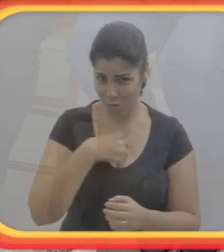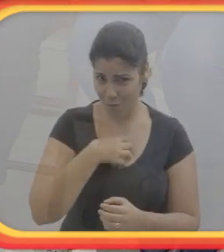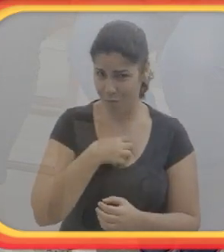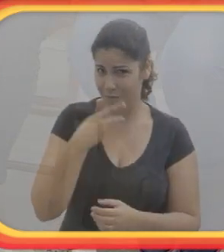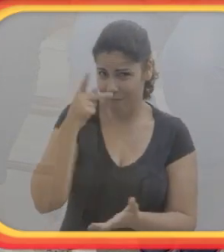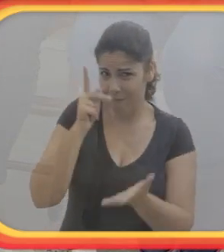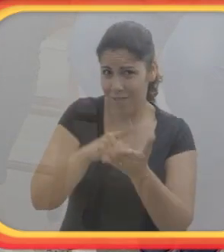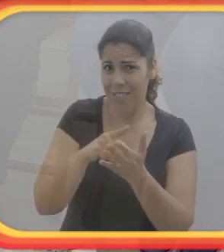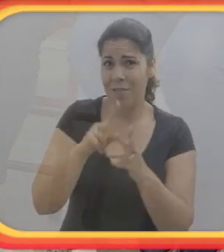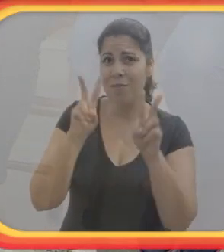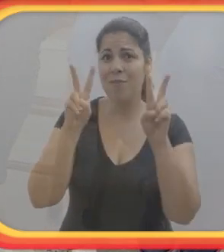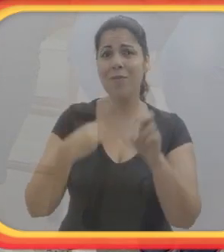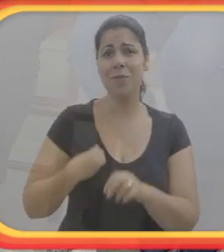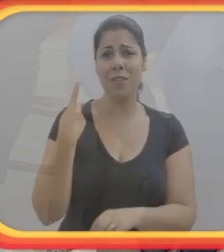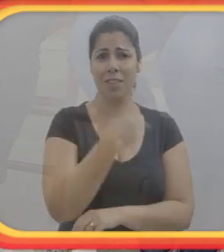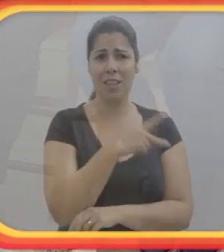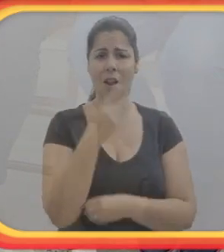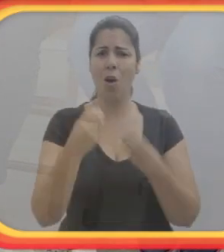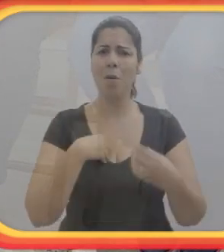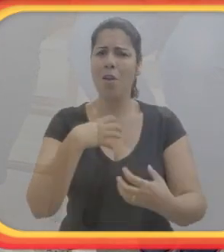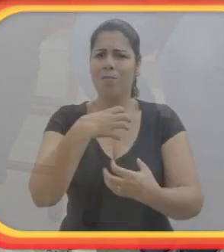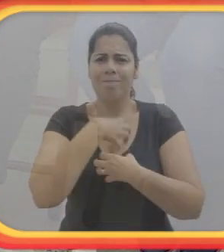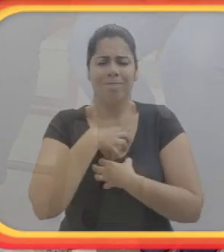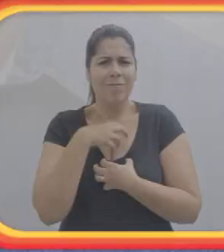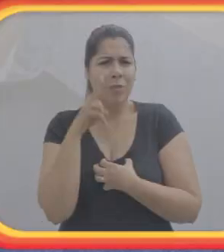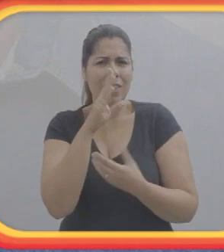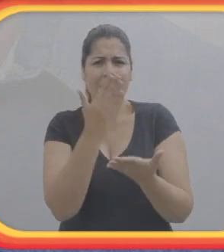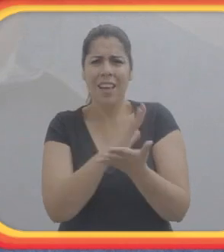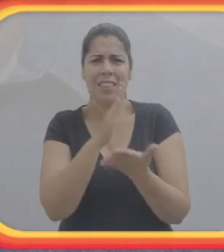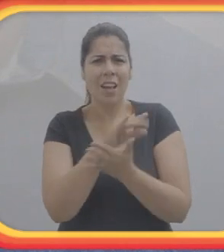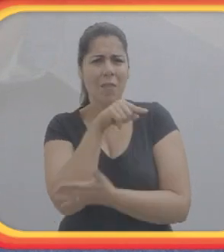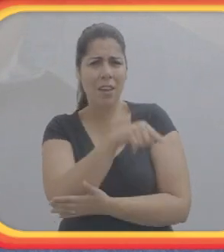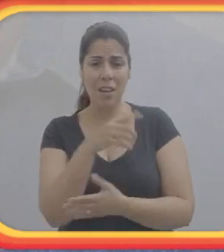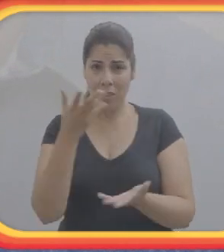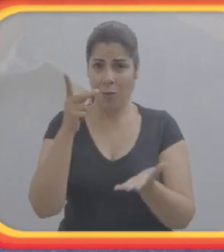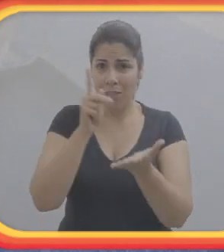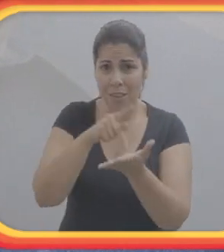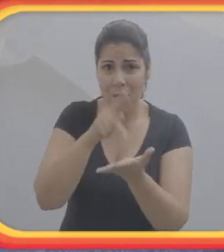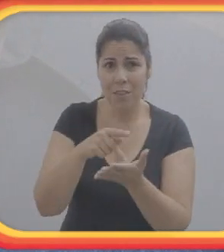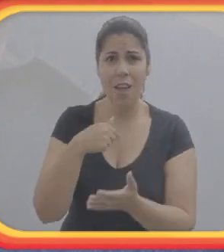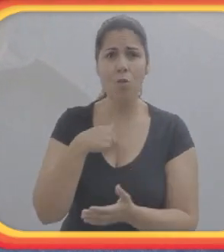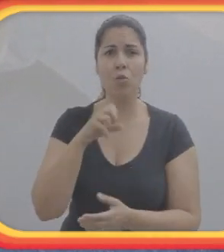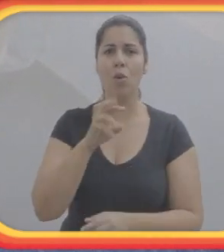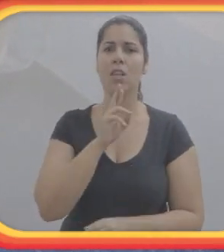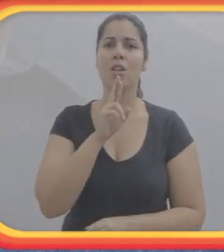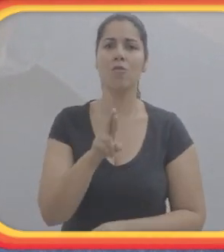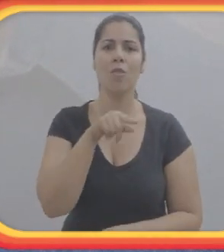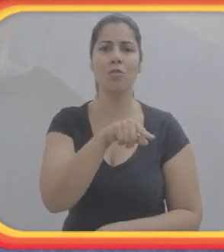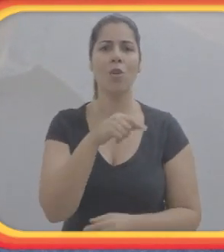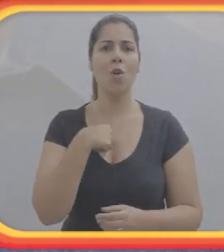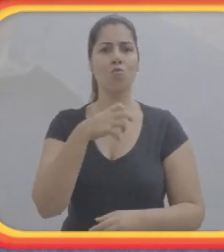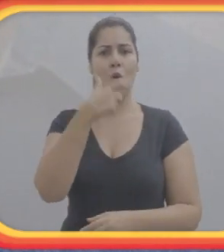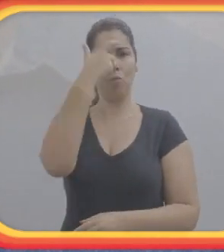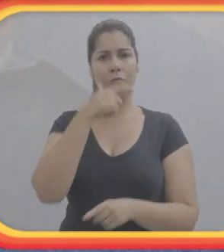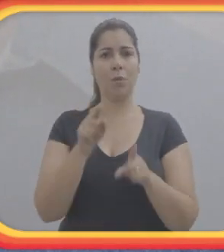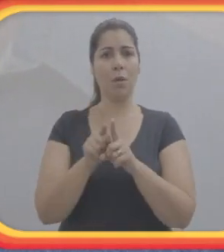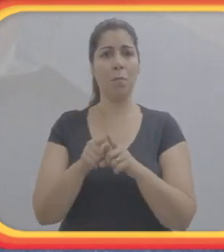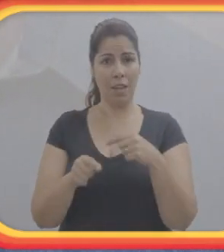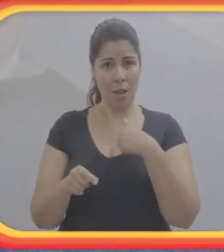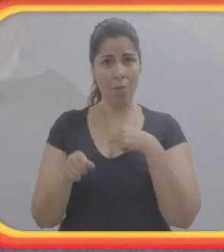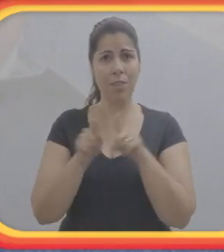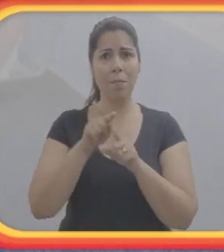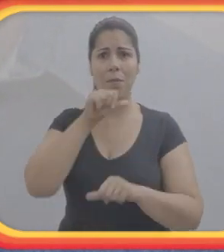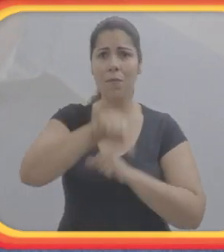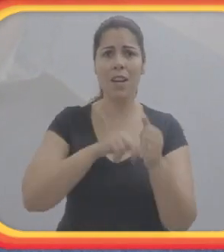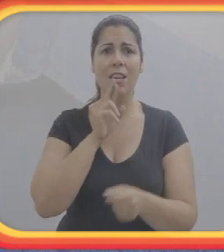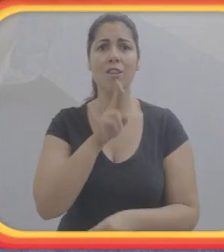da vida dele como se eu não tivesse nada a ver com aquilo. Então, na verdade, ele é resultado de muito do que eu sou e eu também virei resultado do que ele é.